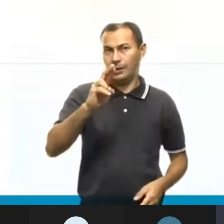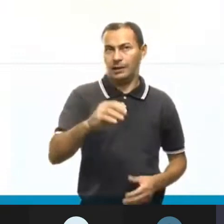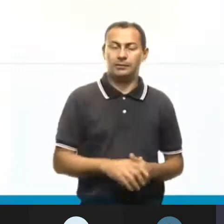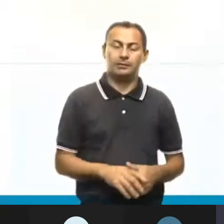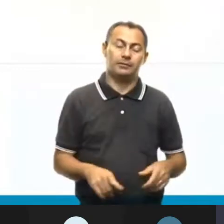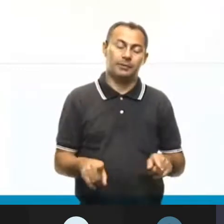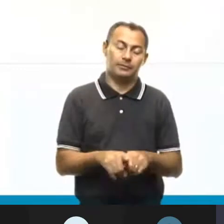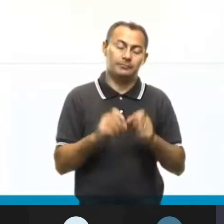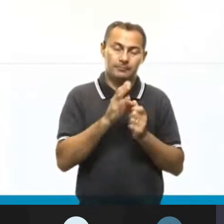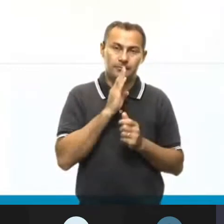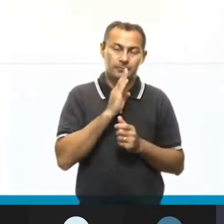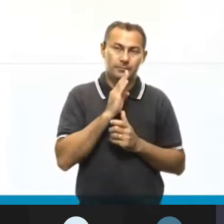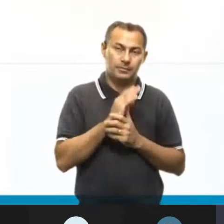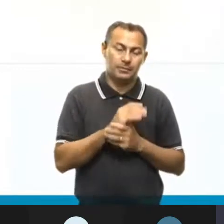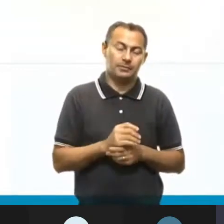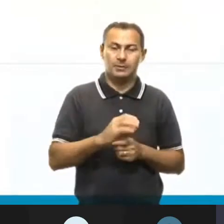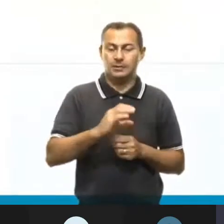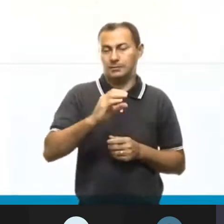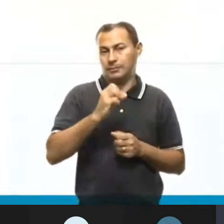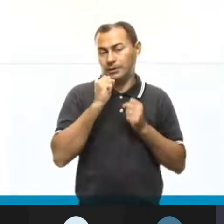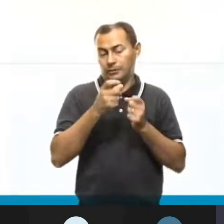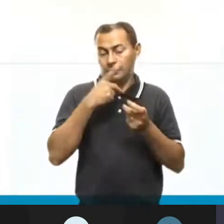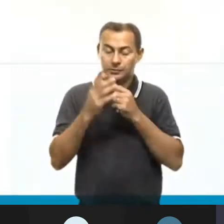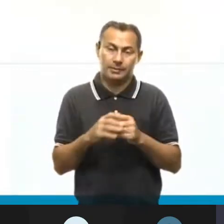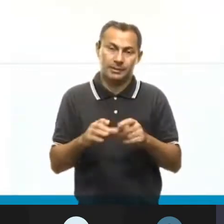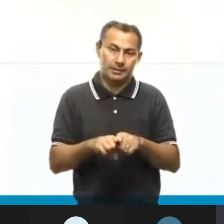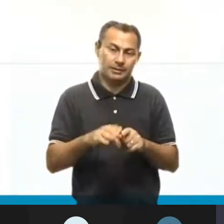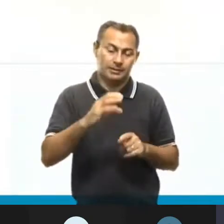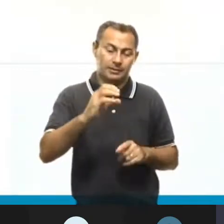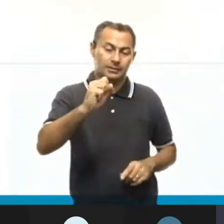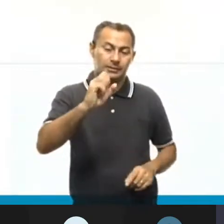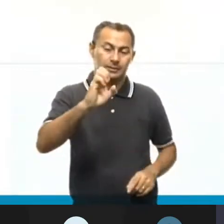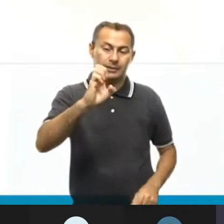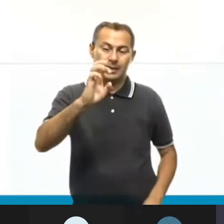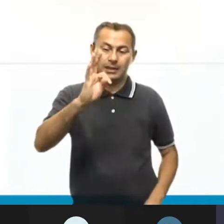ou também, né, pode ser chamado de septo